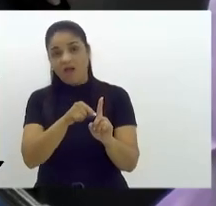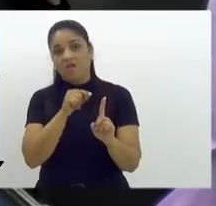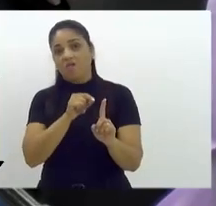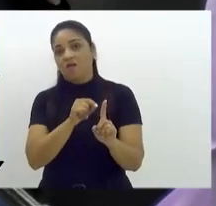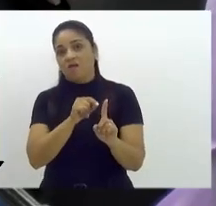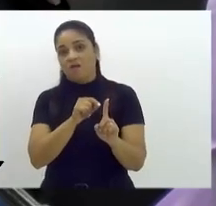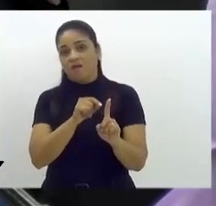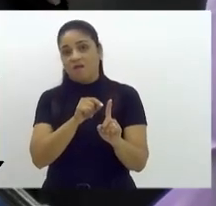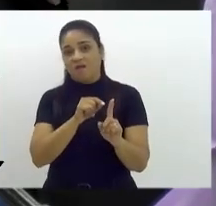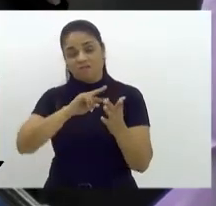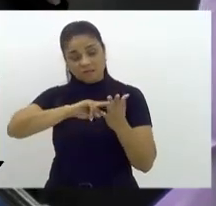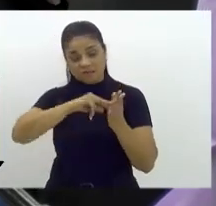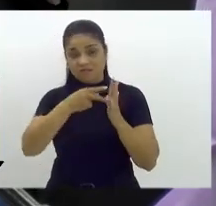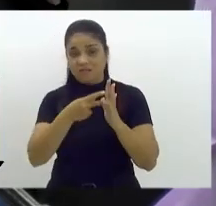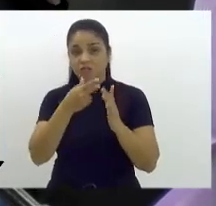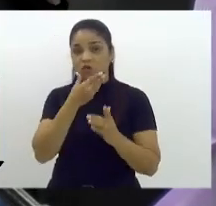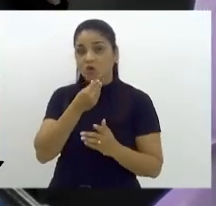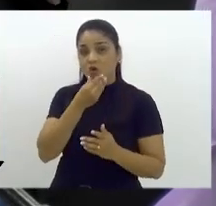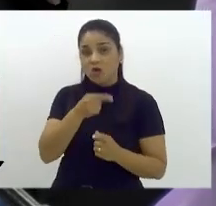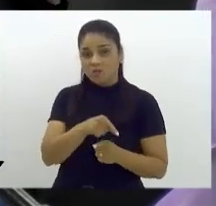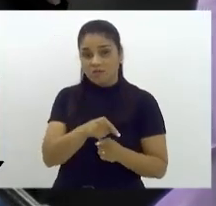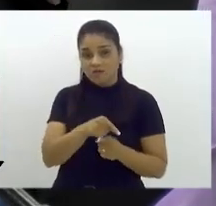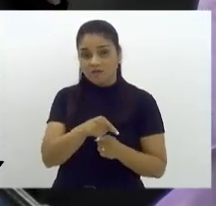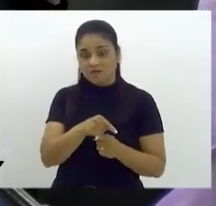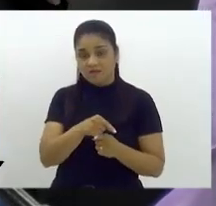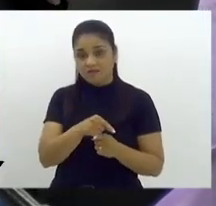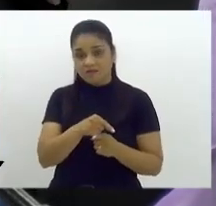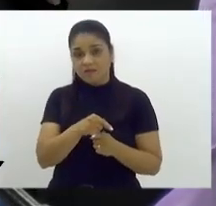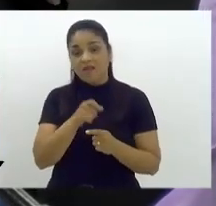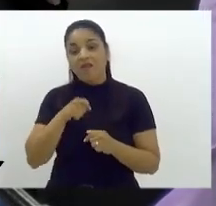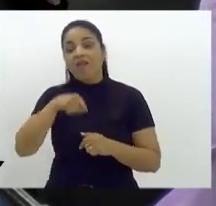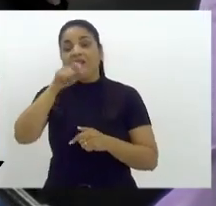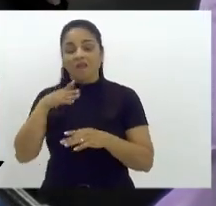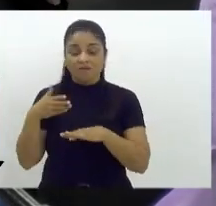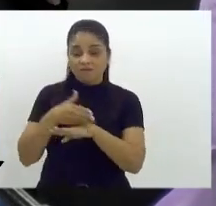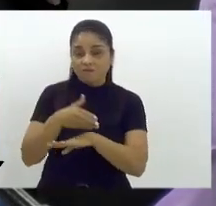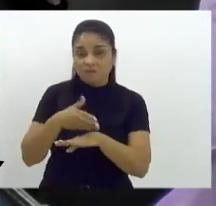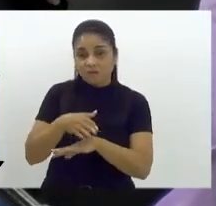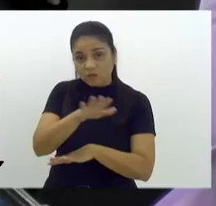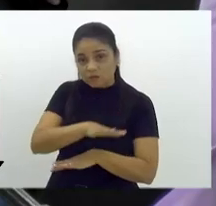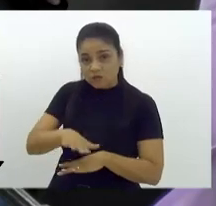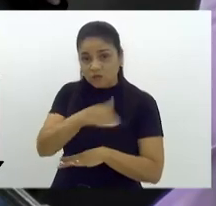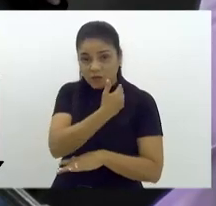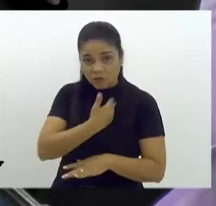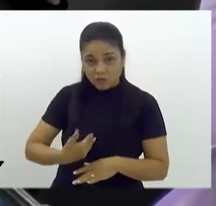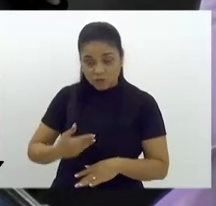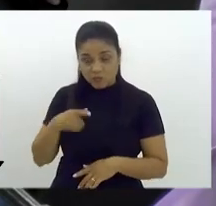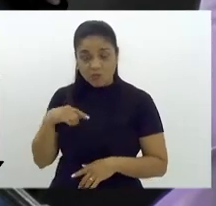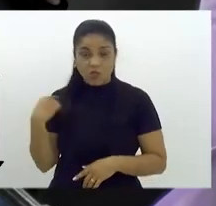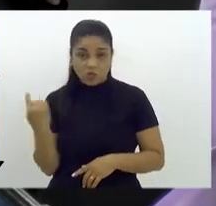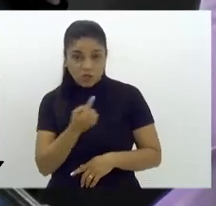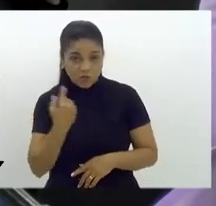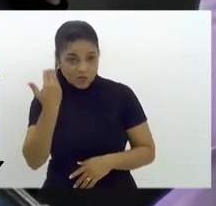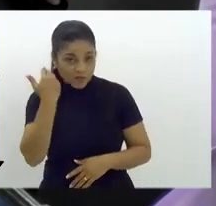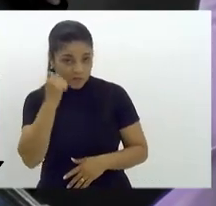a honra ela é dada ao espaço Público aqui frequenta o espaço público e nós mulheres